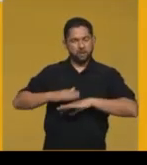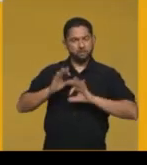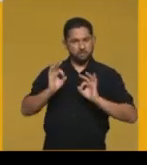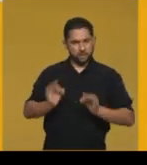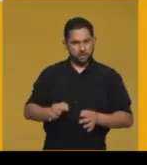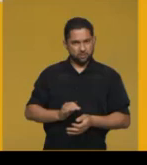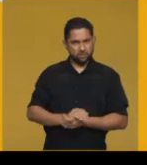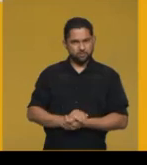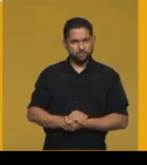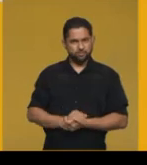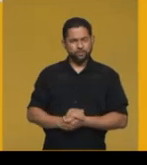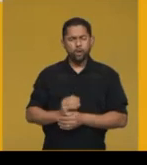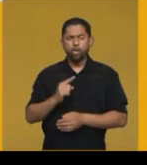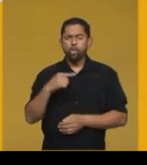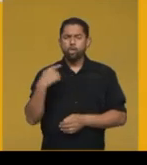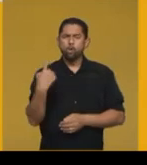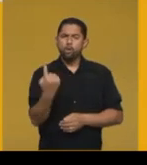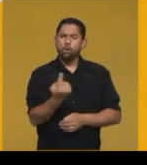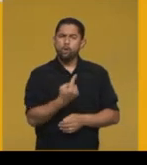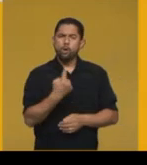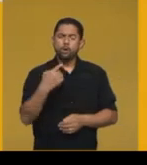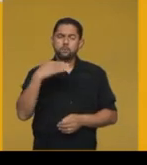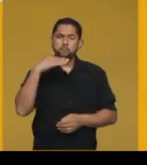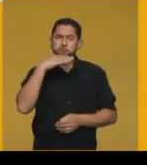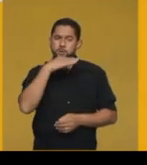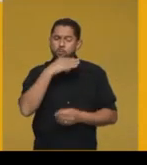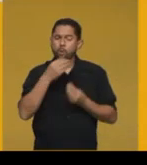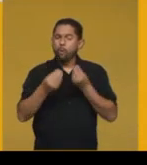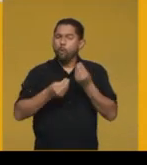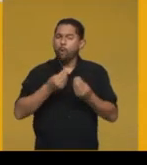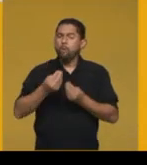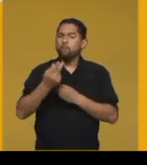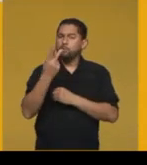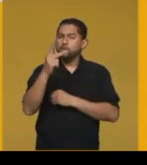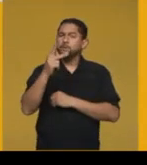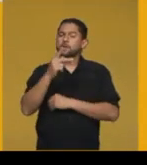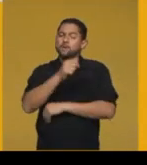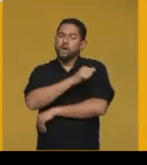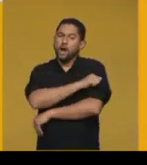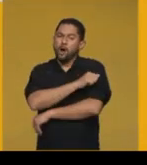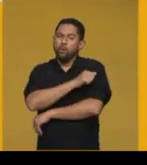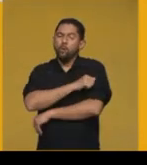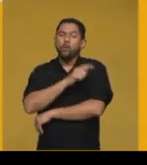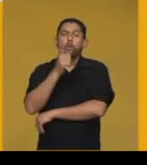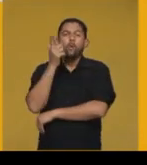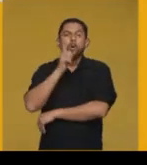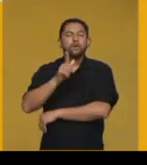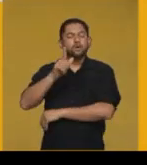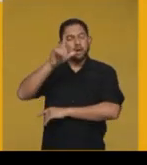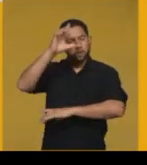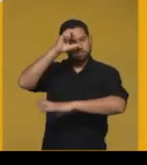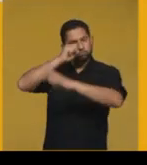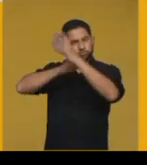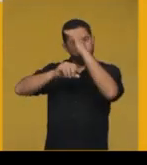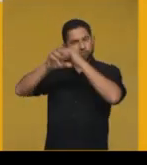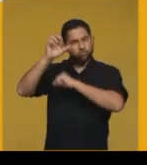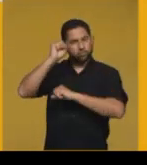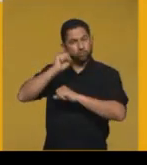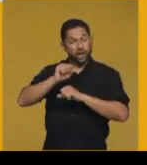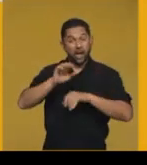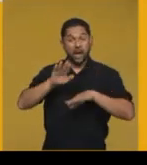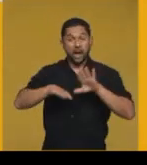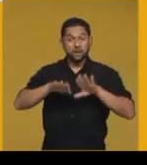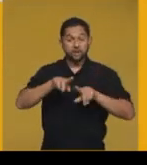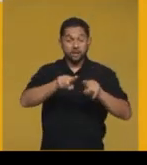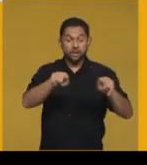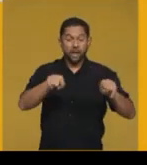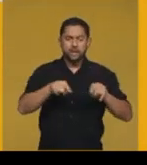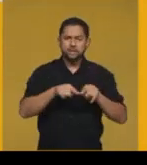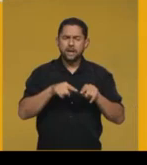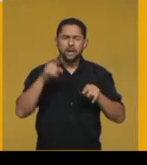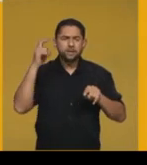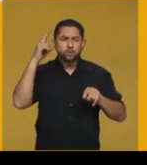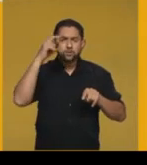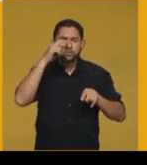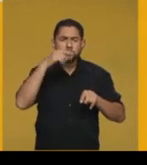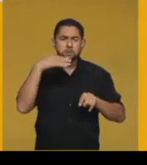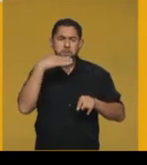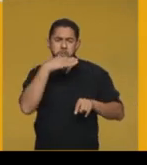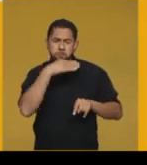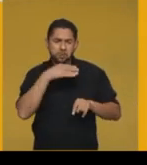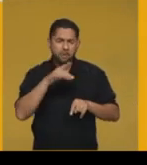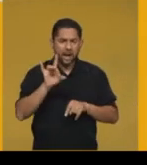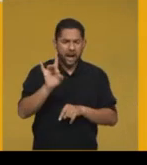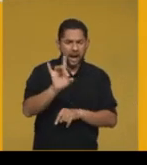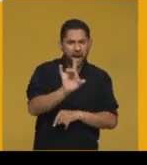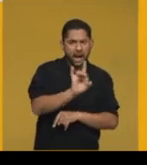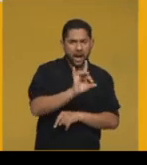possível perceber como vocês, estudantes, aprendem. Isso nem sempre é muito claro na sala de aula, mas de